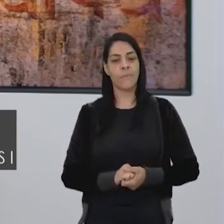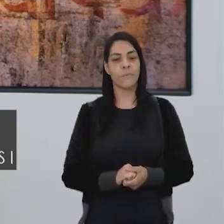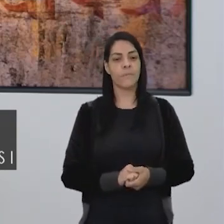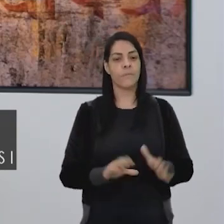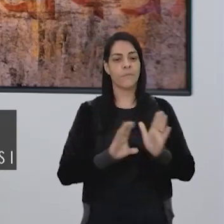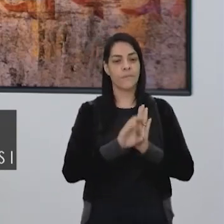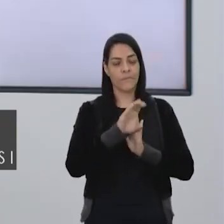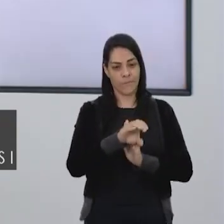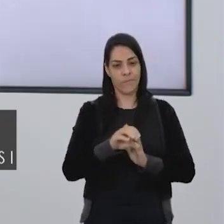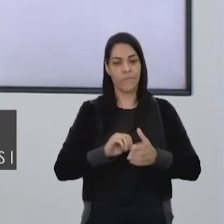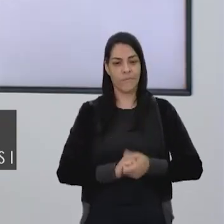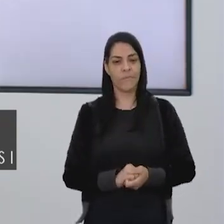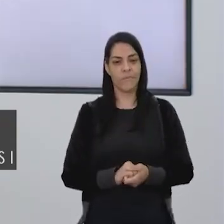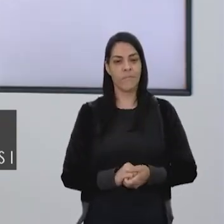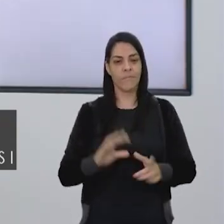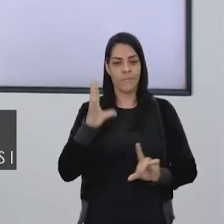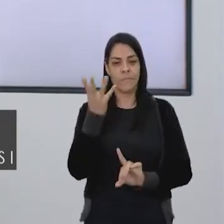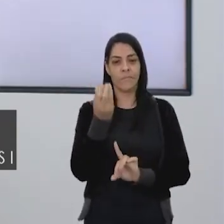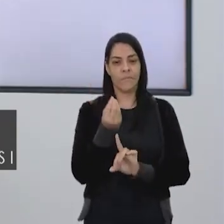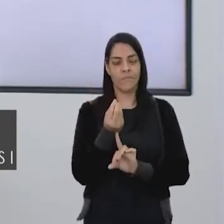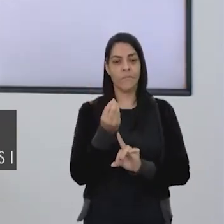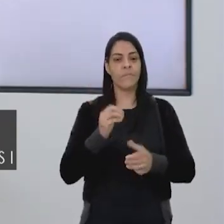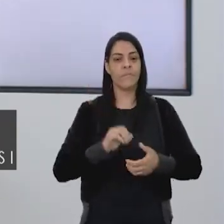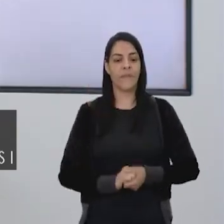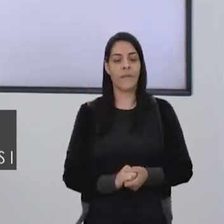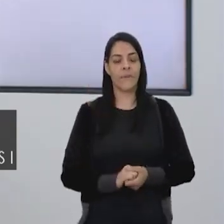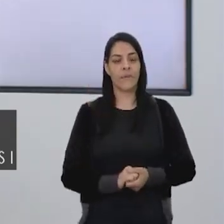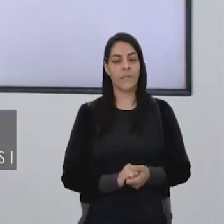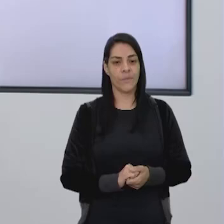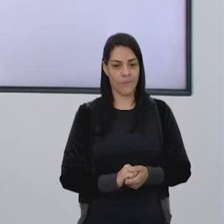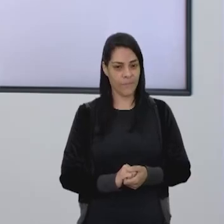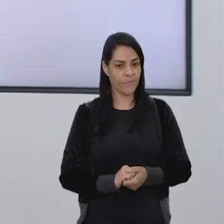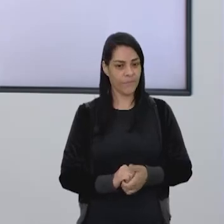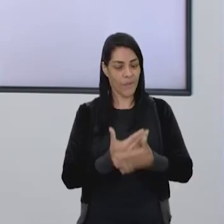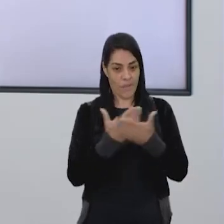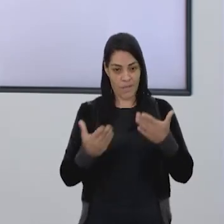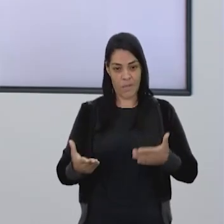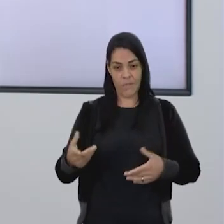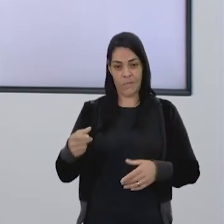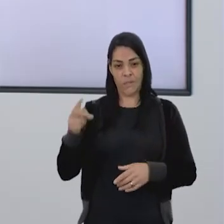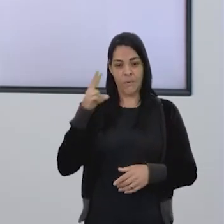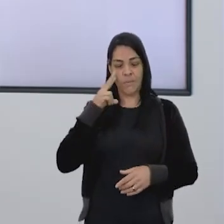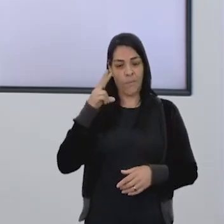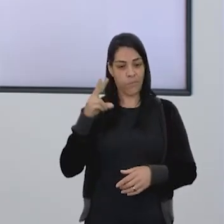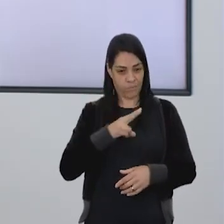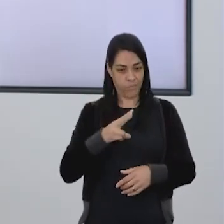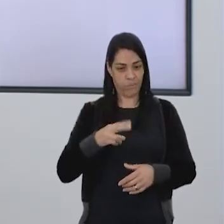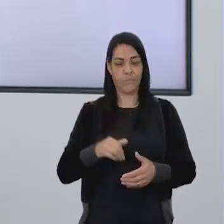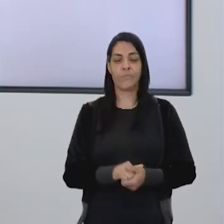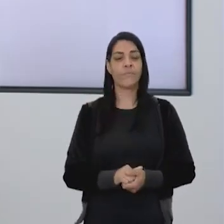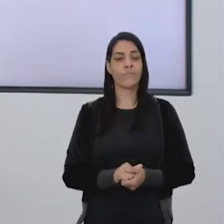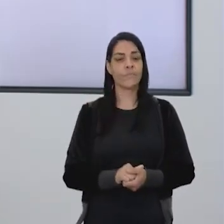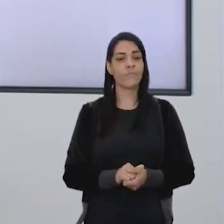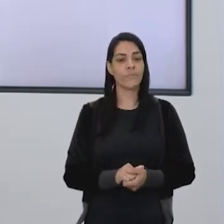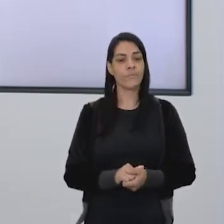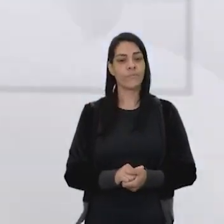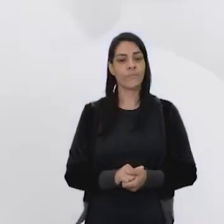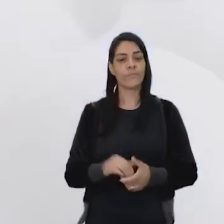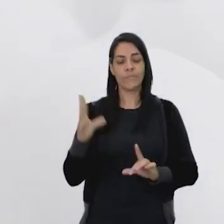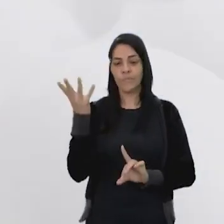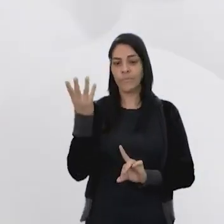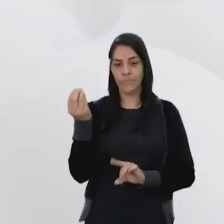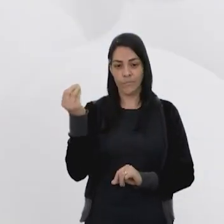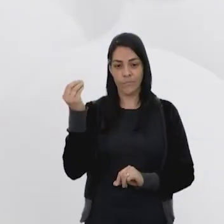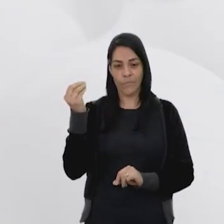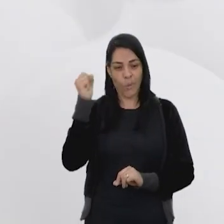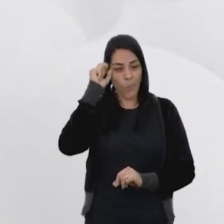conceitos como o de arte média. Então, vamos dar novamente uma olhada na concepção do Edward Taylor sobre cultura, aqui,